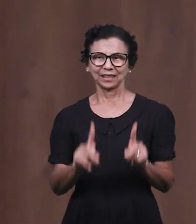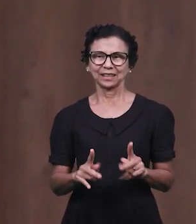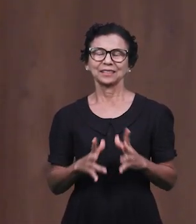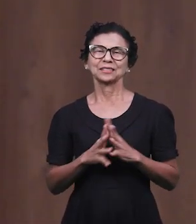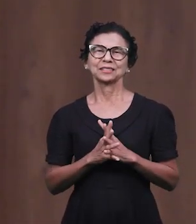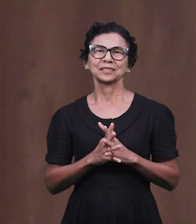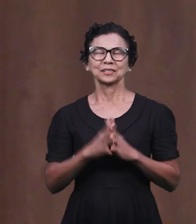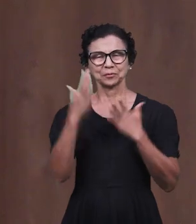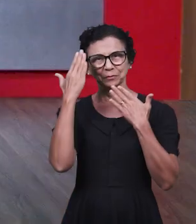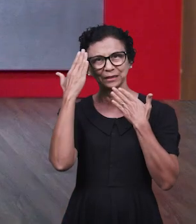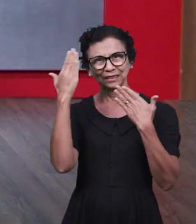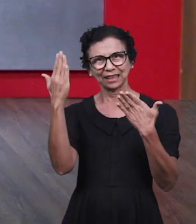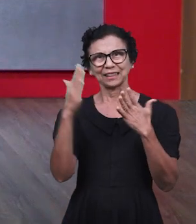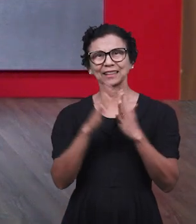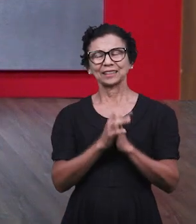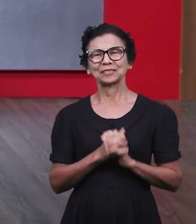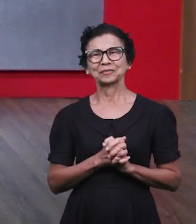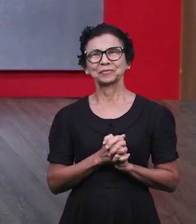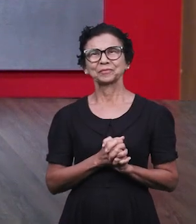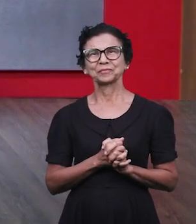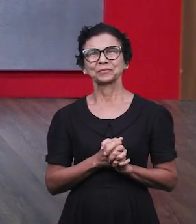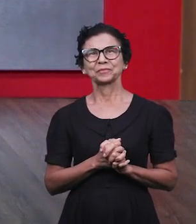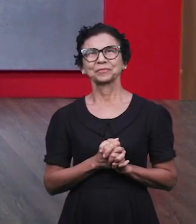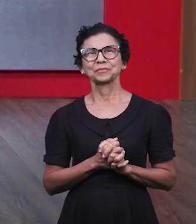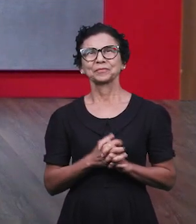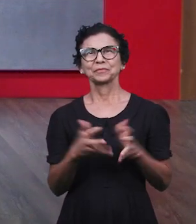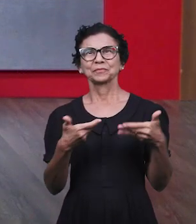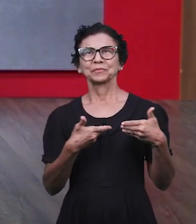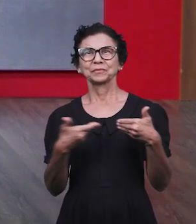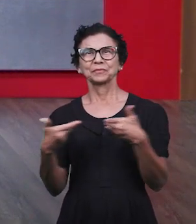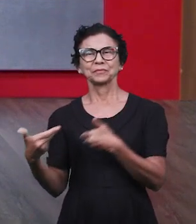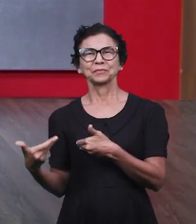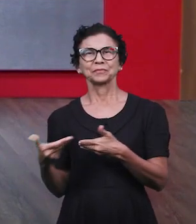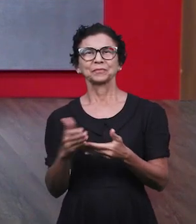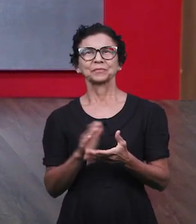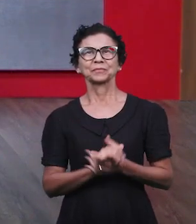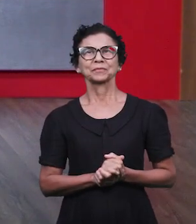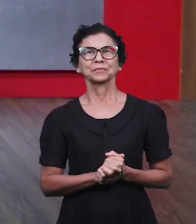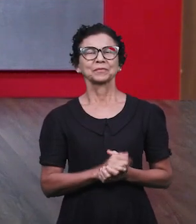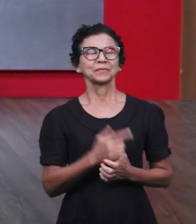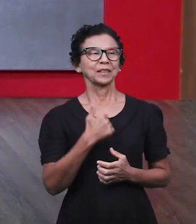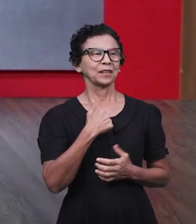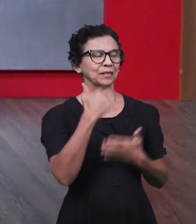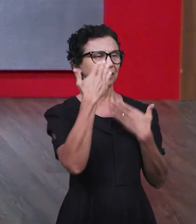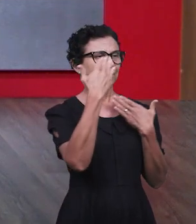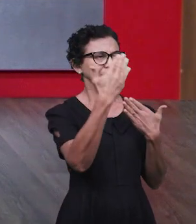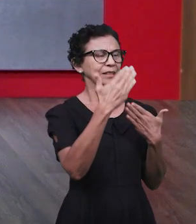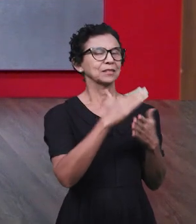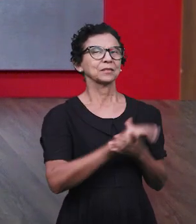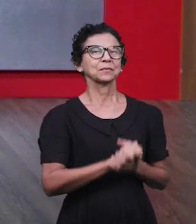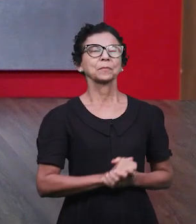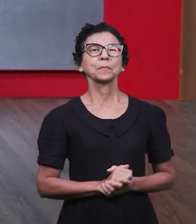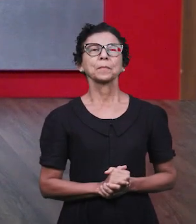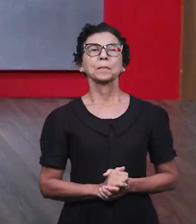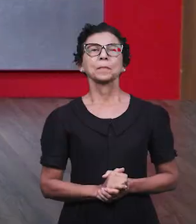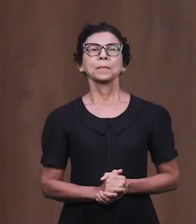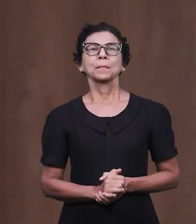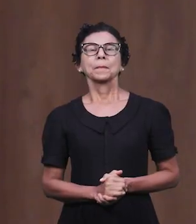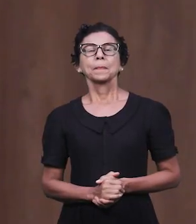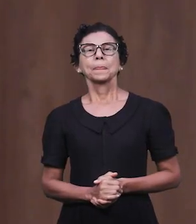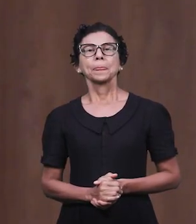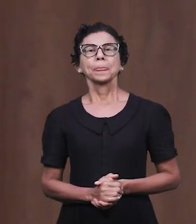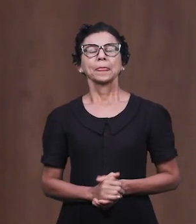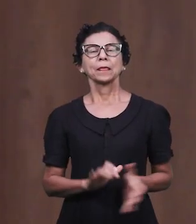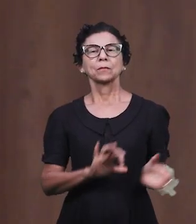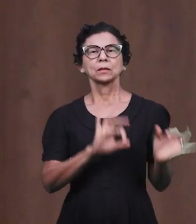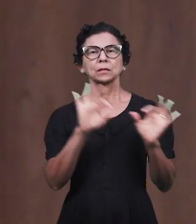para voltar, viu? Maravilha. Muito Glória obrigada a pelo Deus. convite. Obrigado pelo convite, doutora Bruna. Eu que agradeço. E este foi